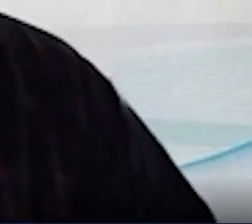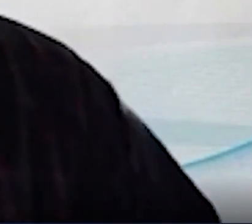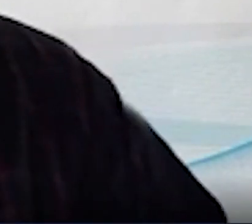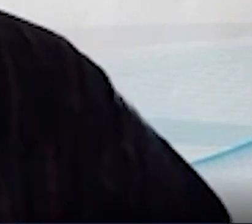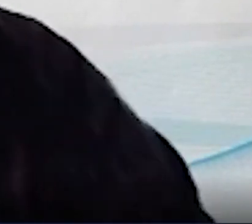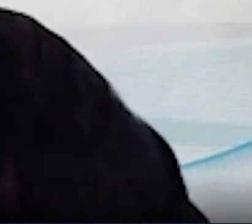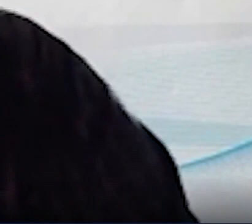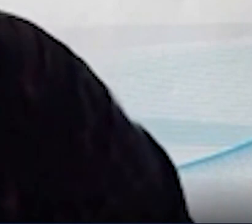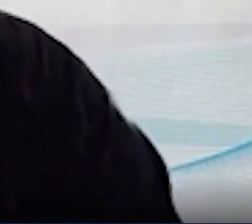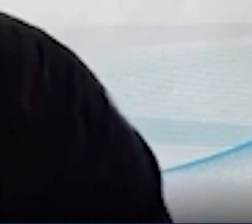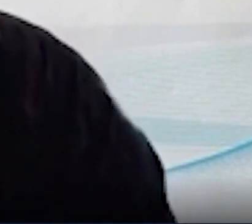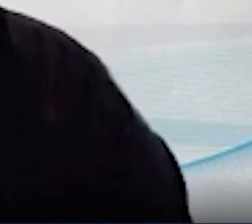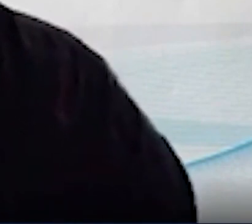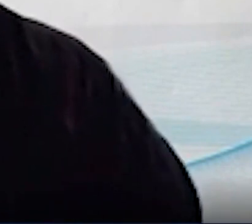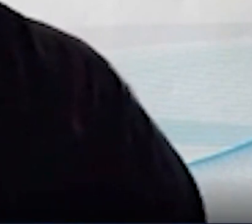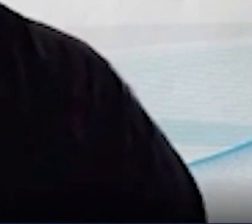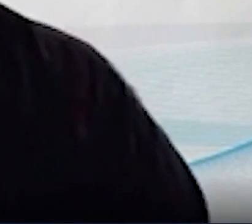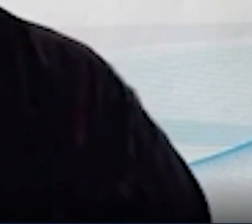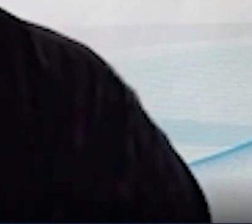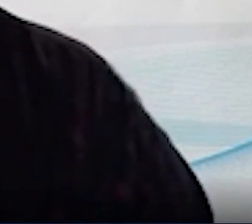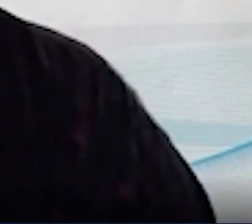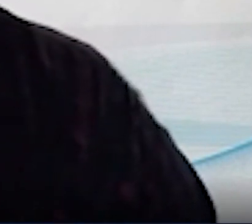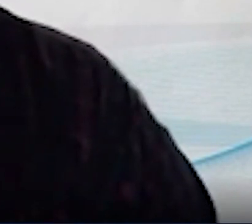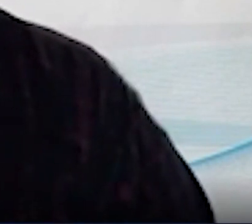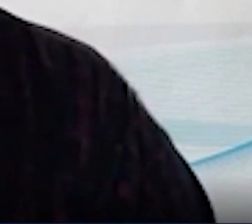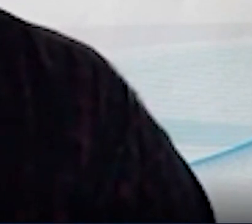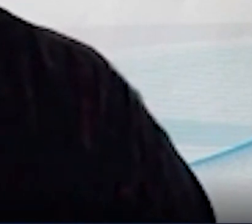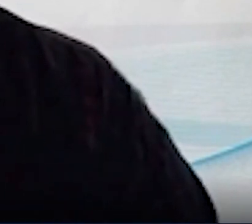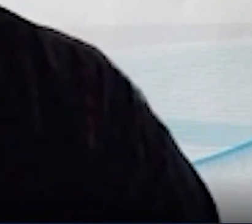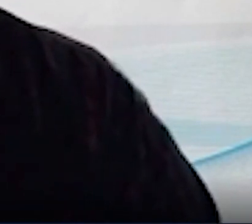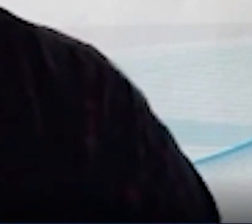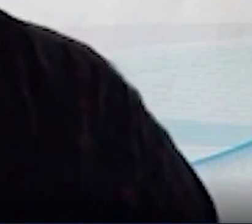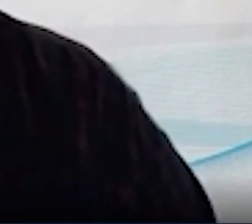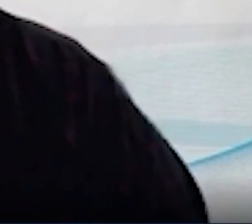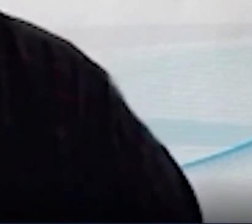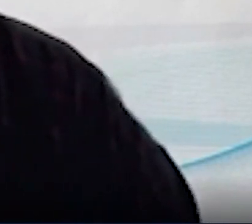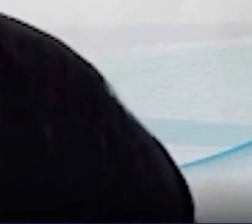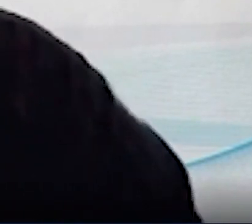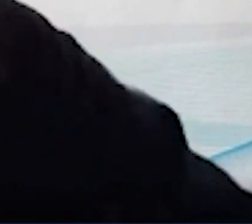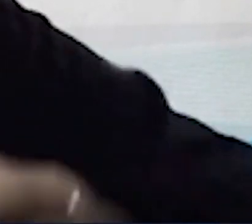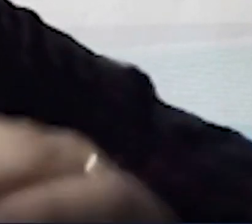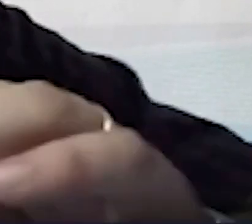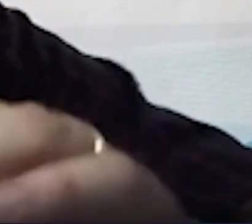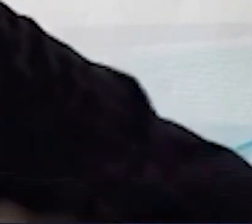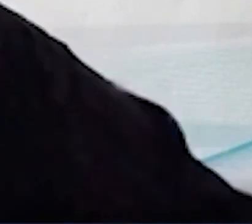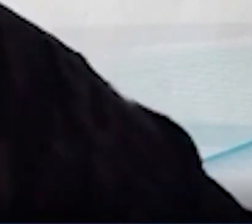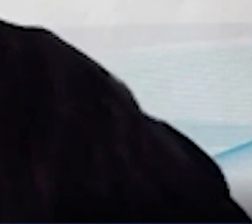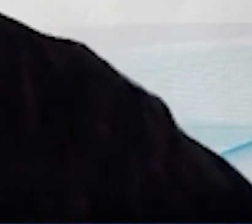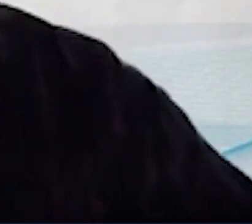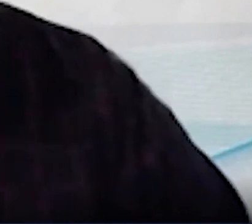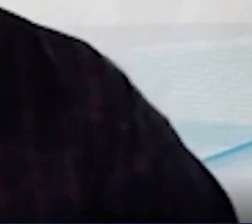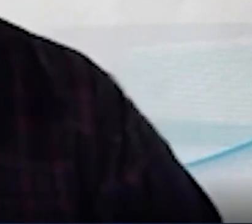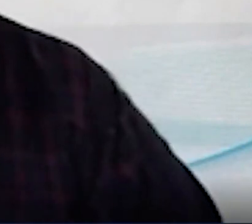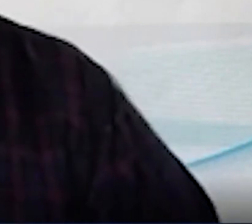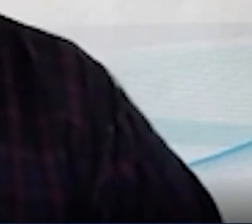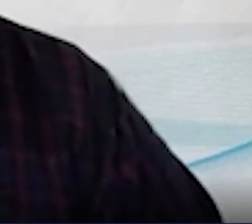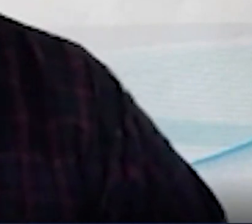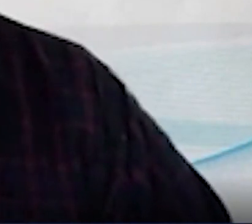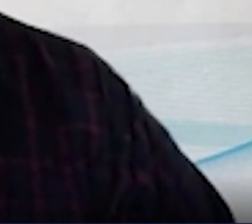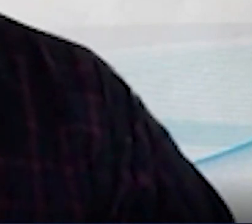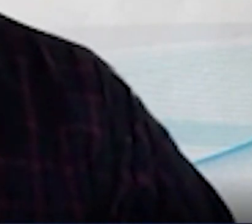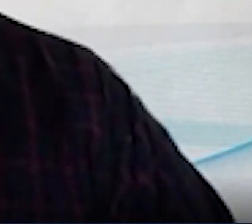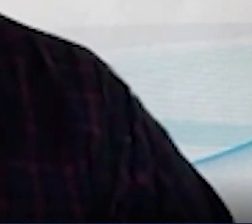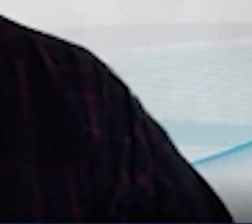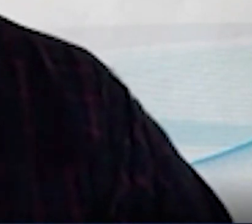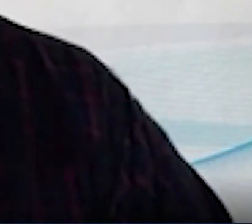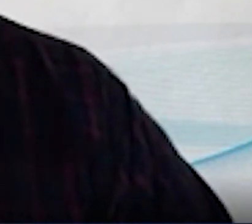camisa de botão por cima com um xadrez, um quadriculado aí, vinho e azul ou roxo, não sei.